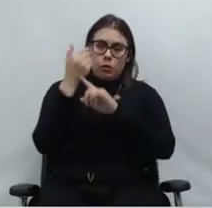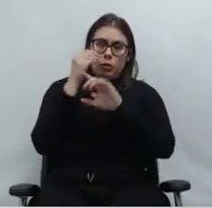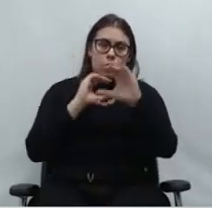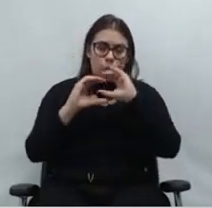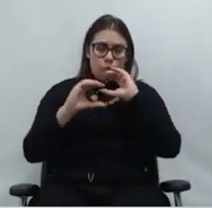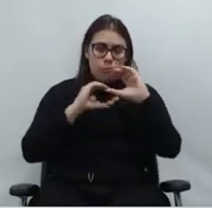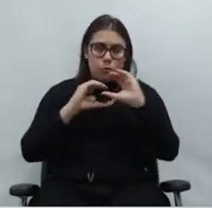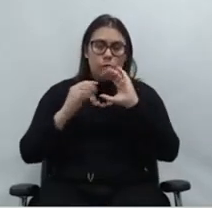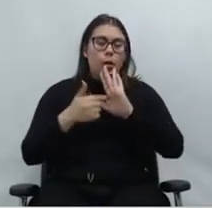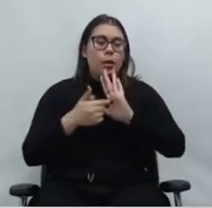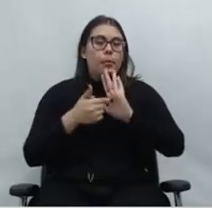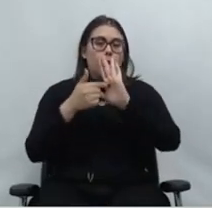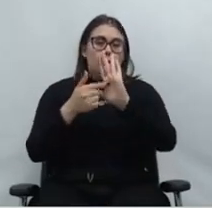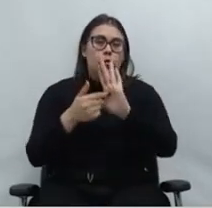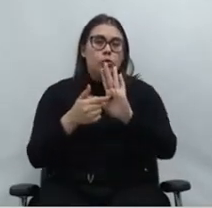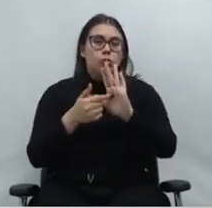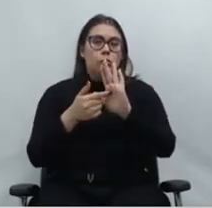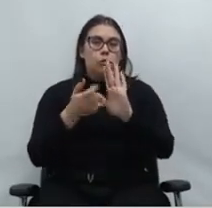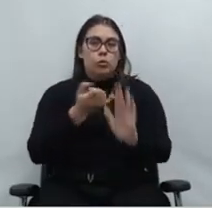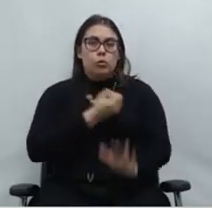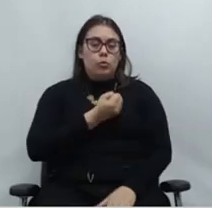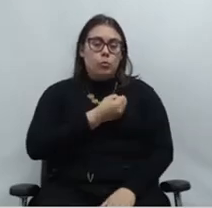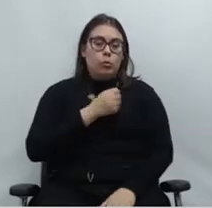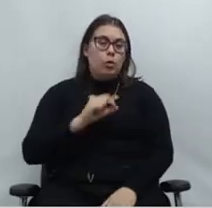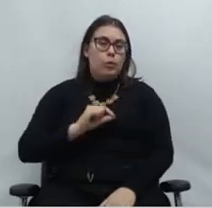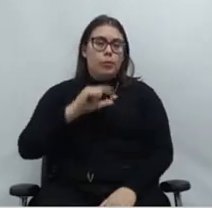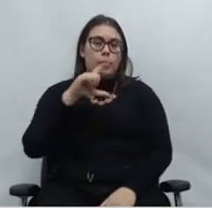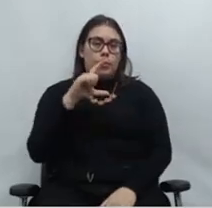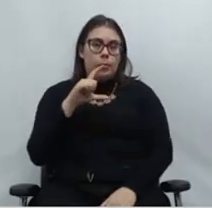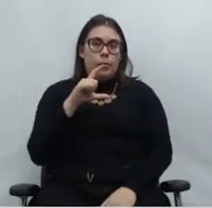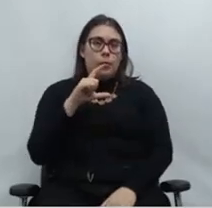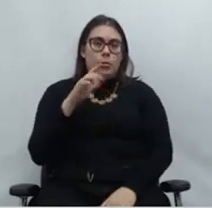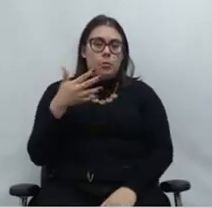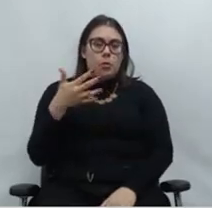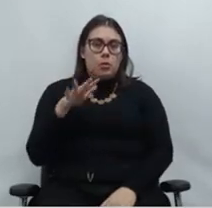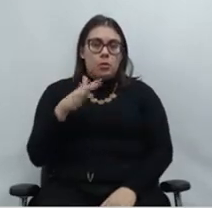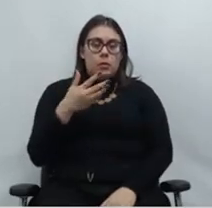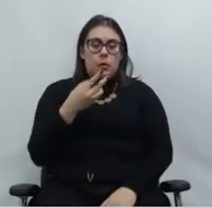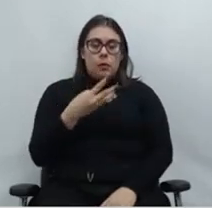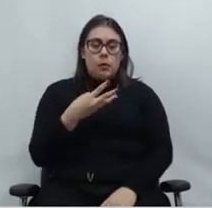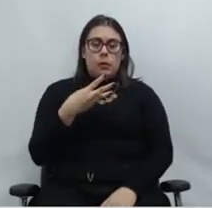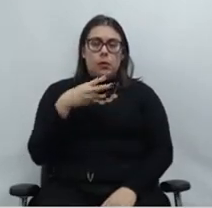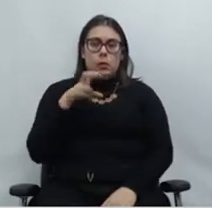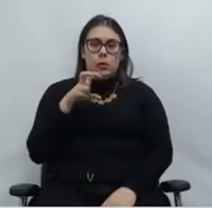comunicação apresentou um aumento dos investimentos em aproximadamente